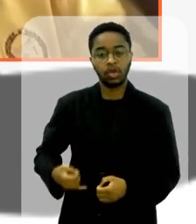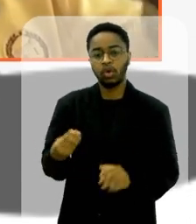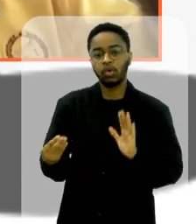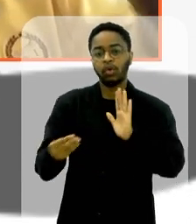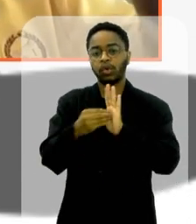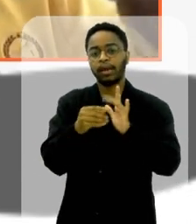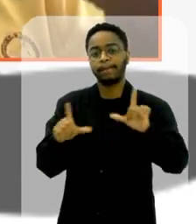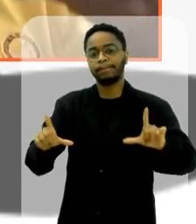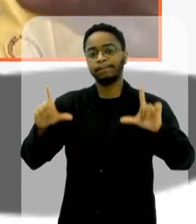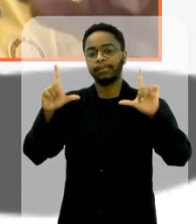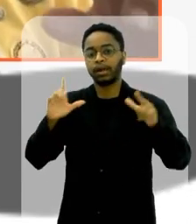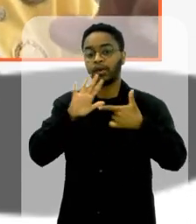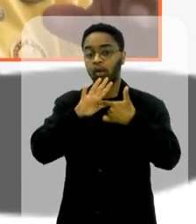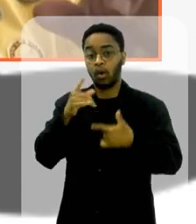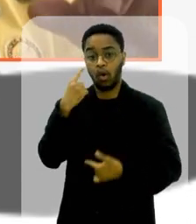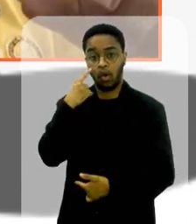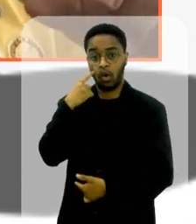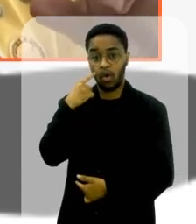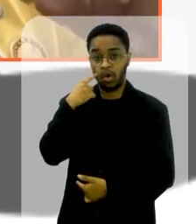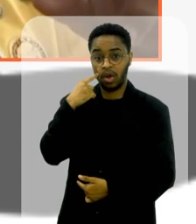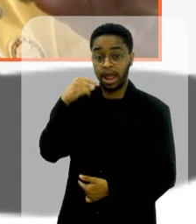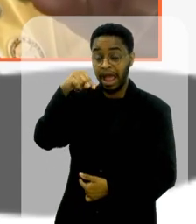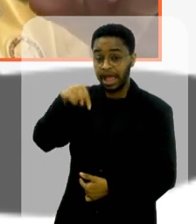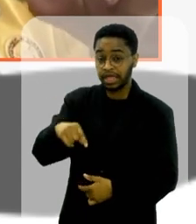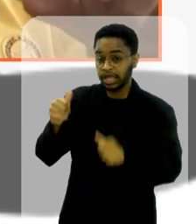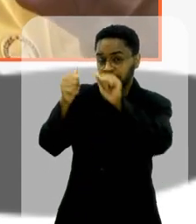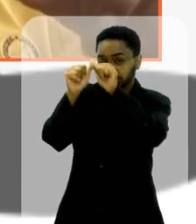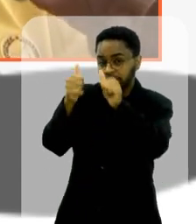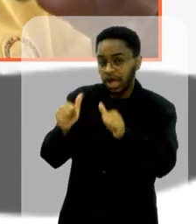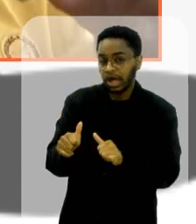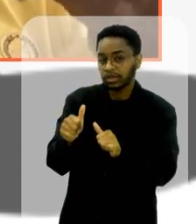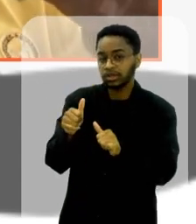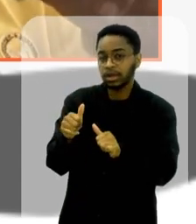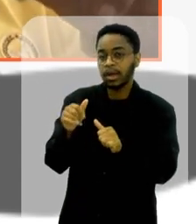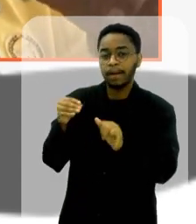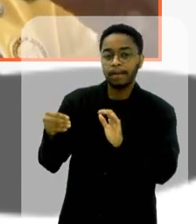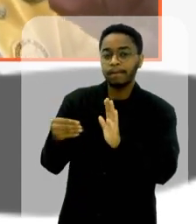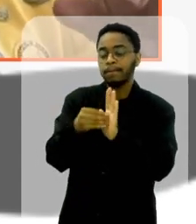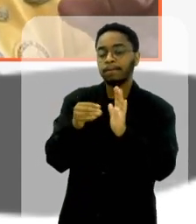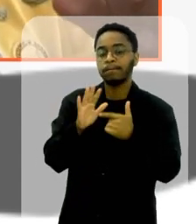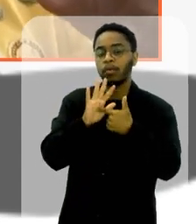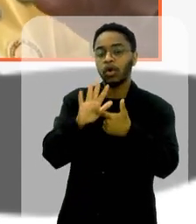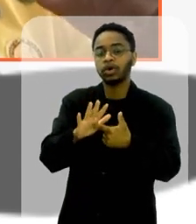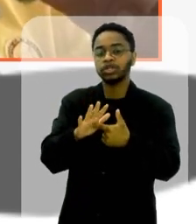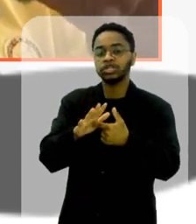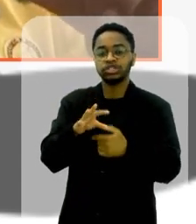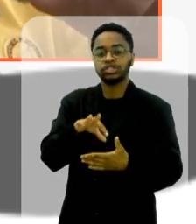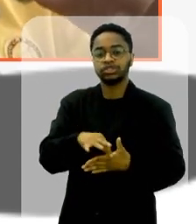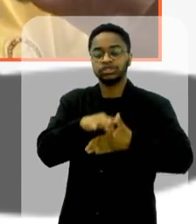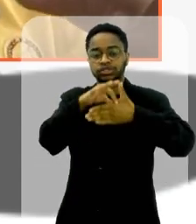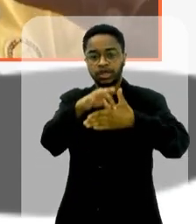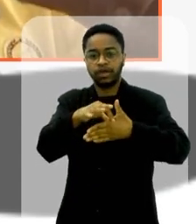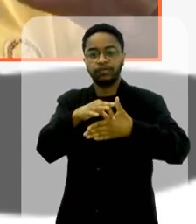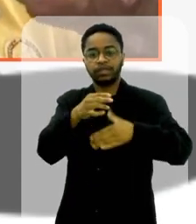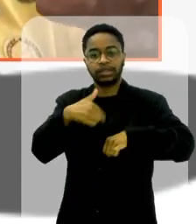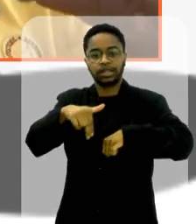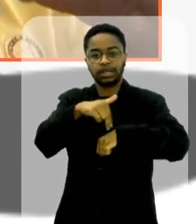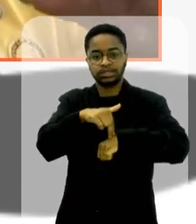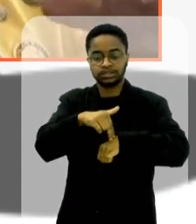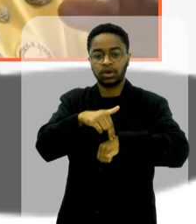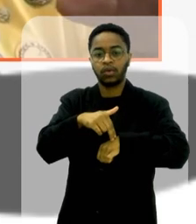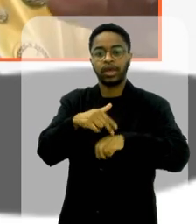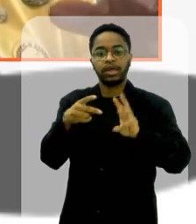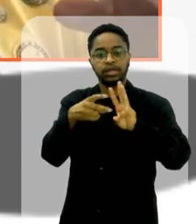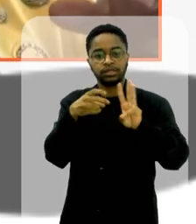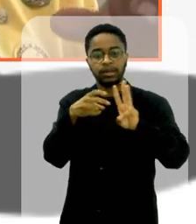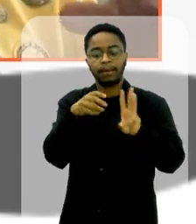Paranapuã, botou uma placa dizendo, ó, essa estátua se refere ao grande chefe da nação Temiminós,